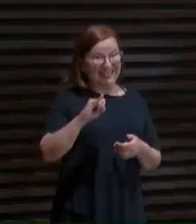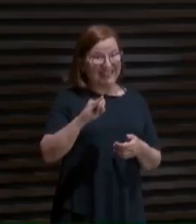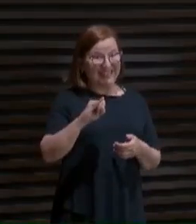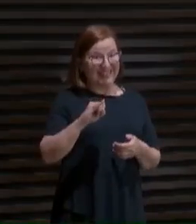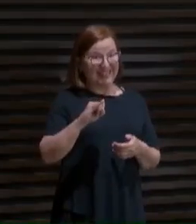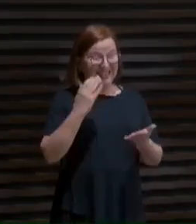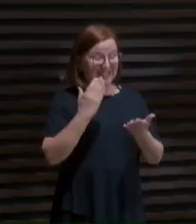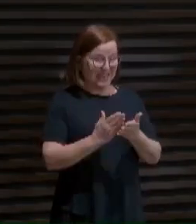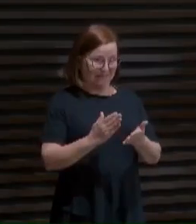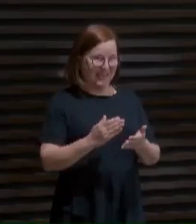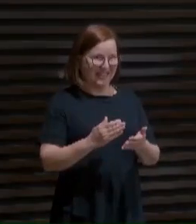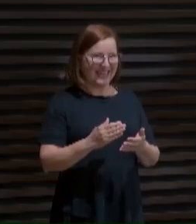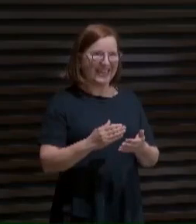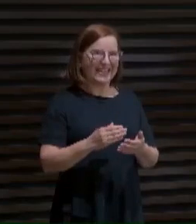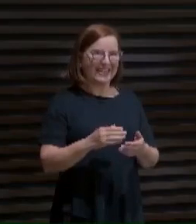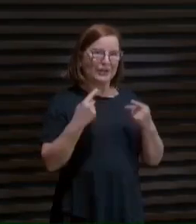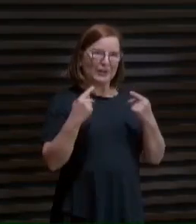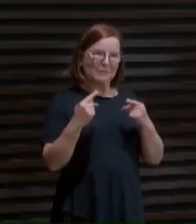de João.